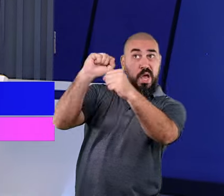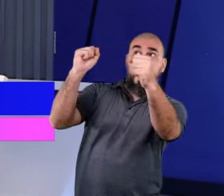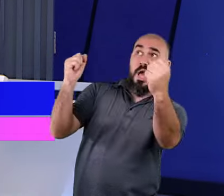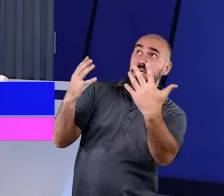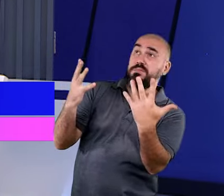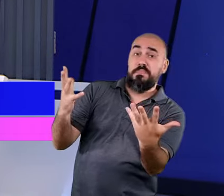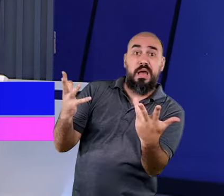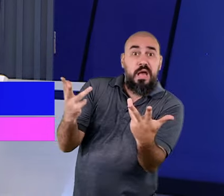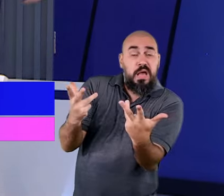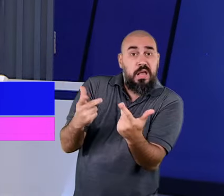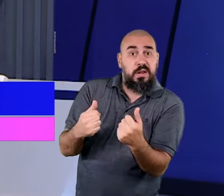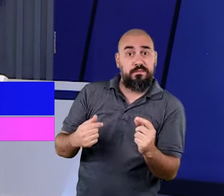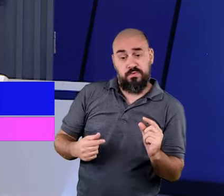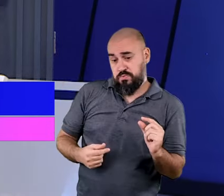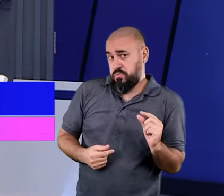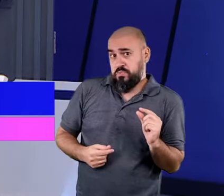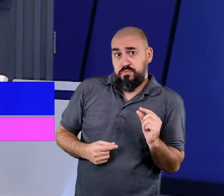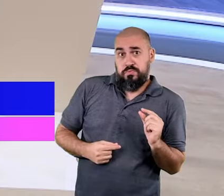tão grandioso?